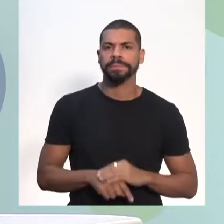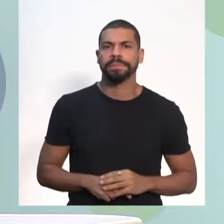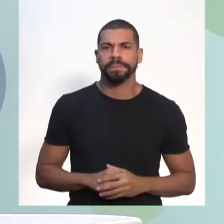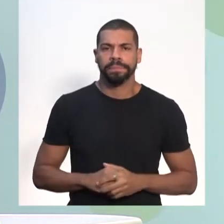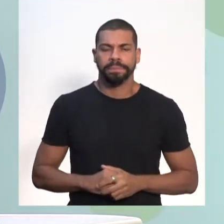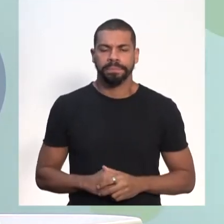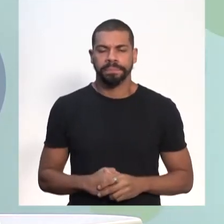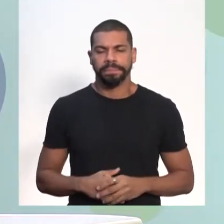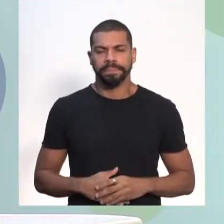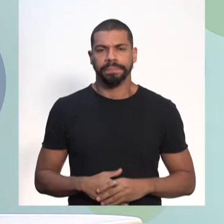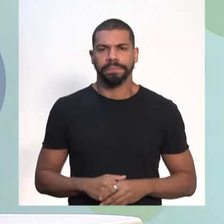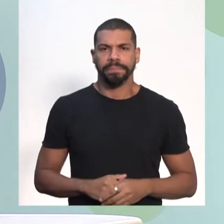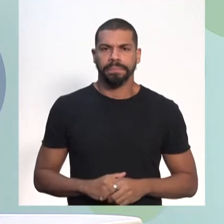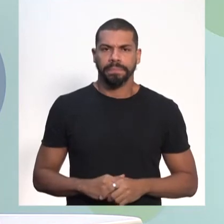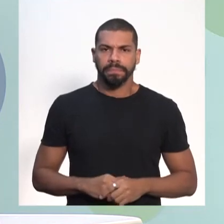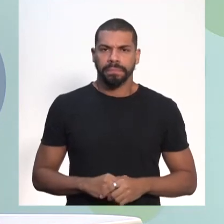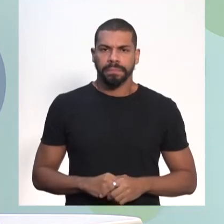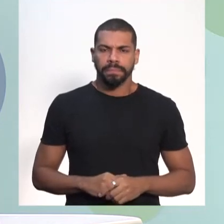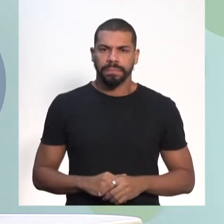favor.